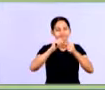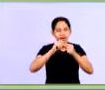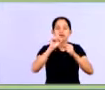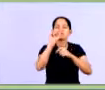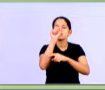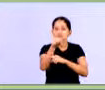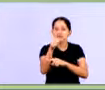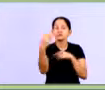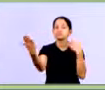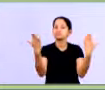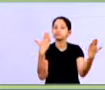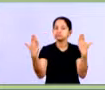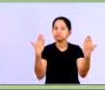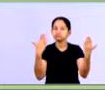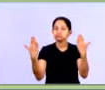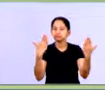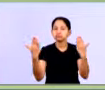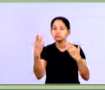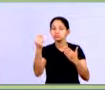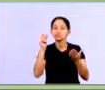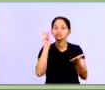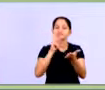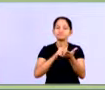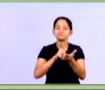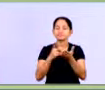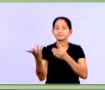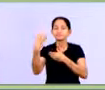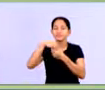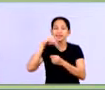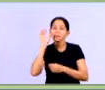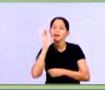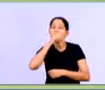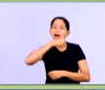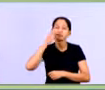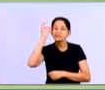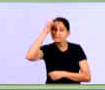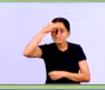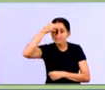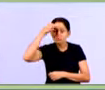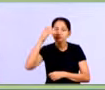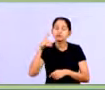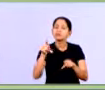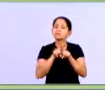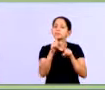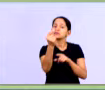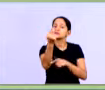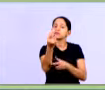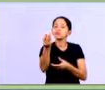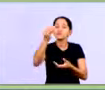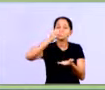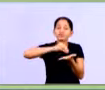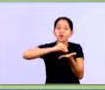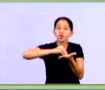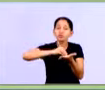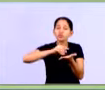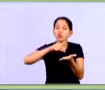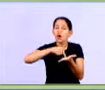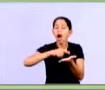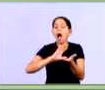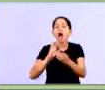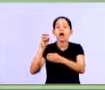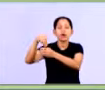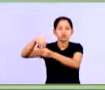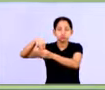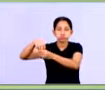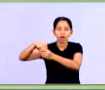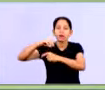negócio que vai retornar, vai trazer o seu dinheiro de volta mais cedo. Gente, ter dinheiro na mão é uma ótima opção, porque com isso você